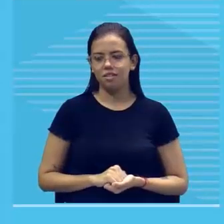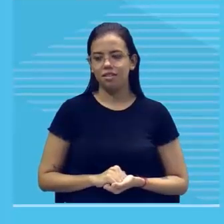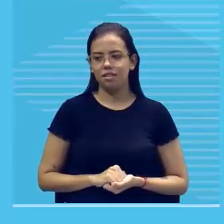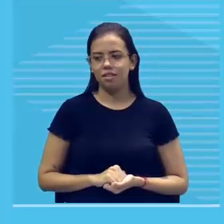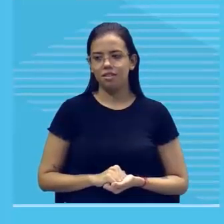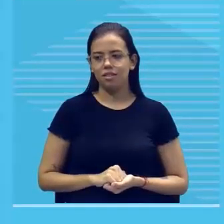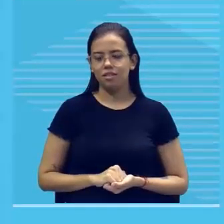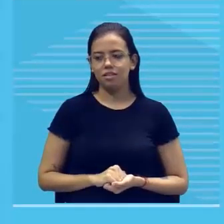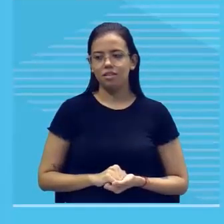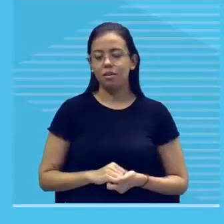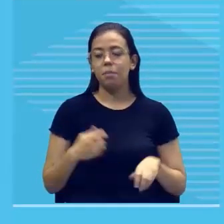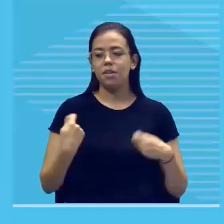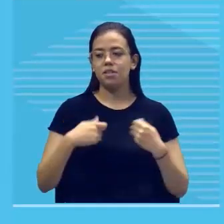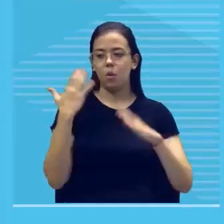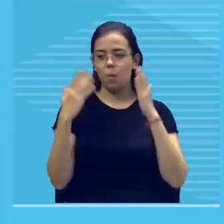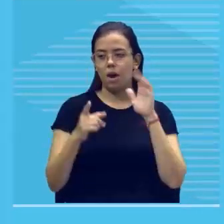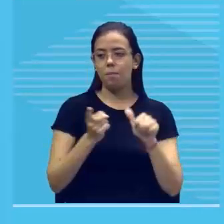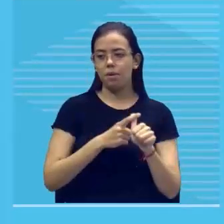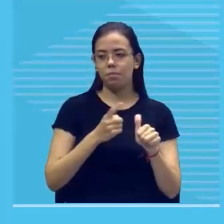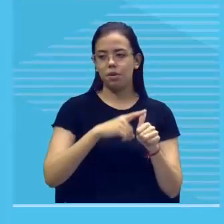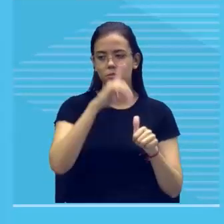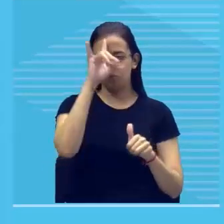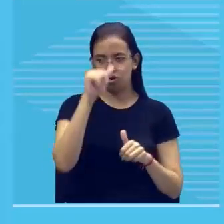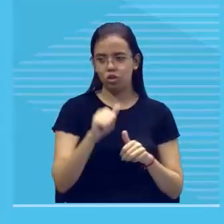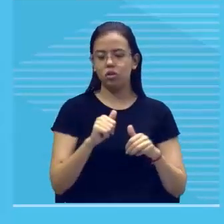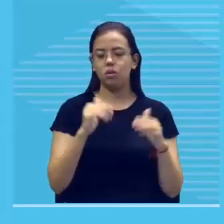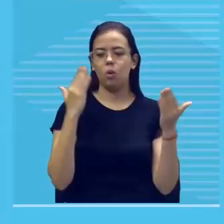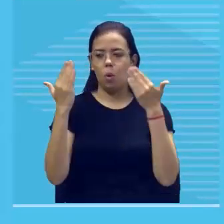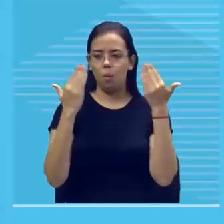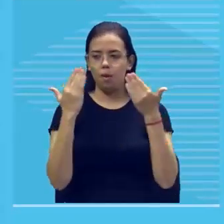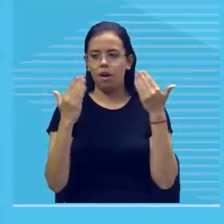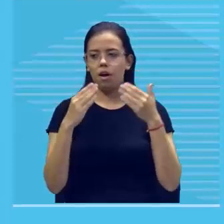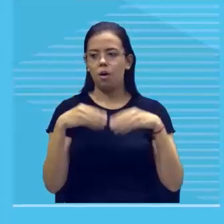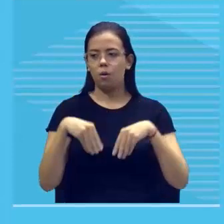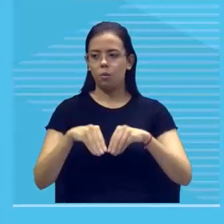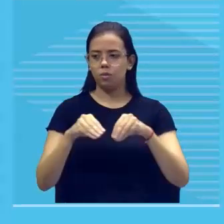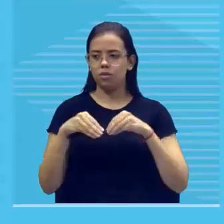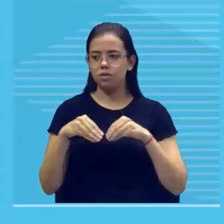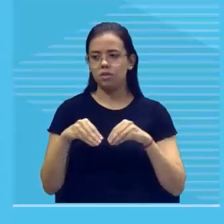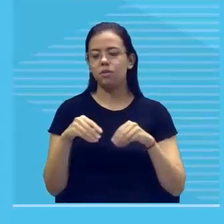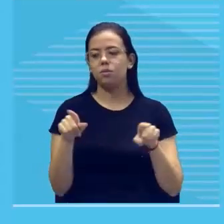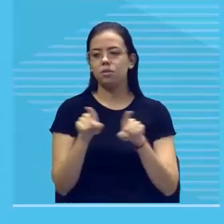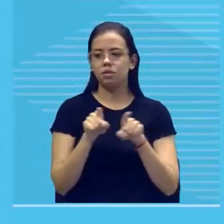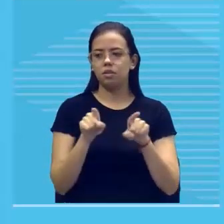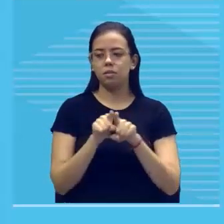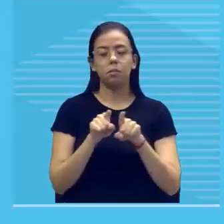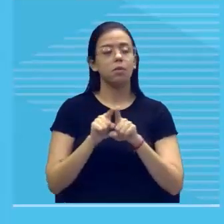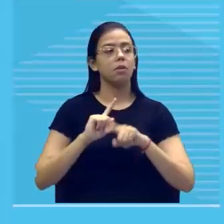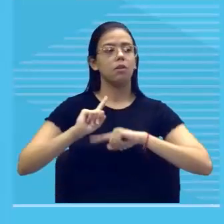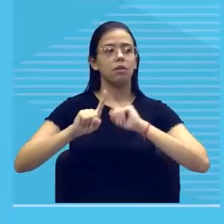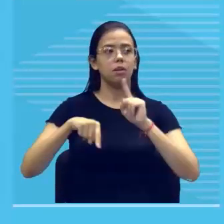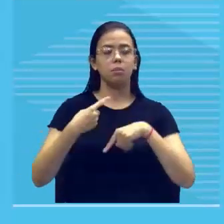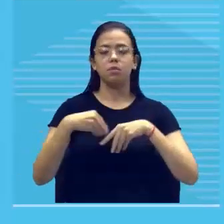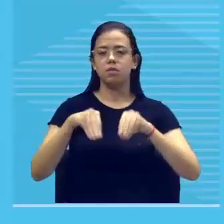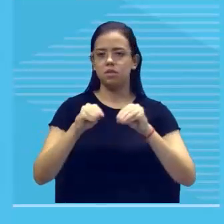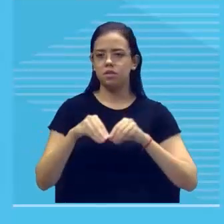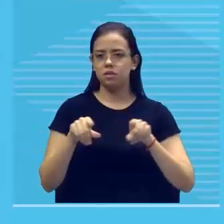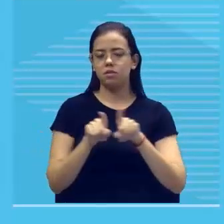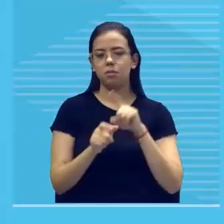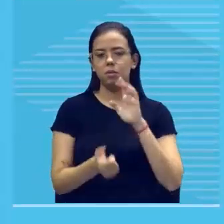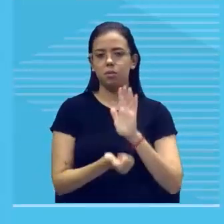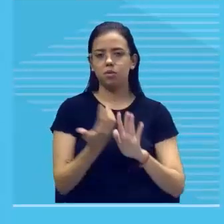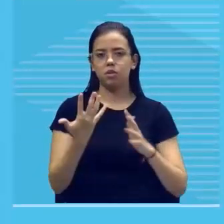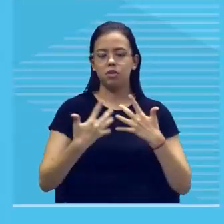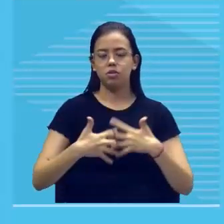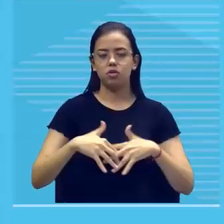jovens dias com tecidos e depois eu comparo os dias com as bastante atenção vamos